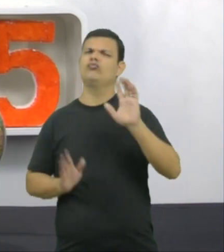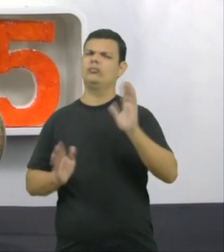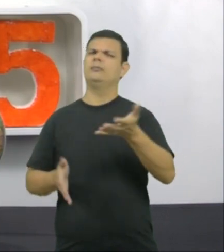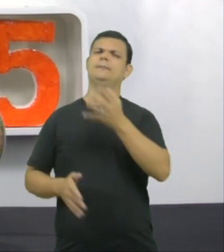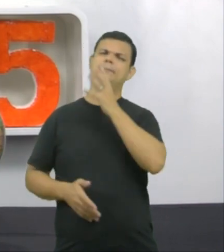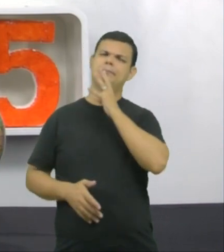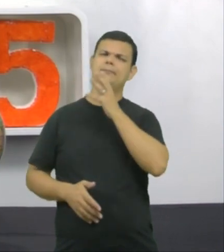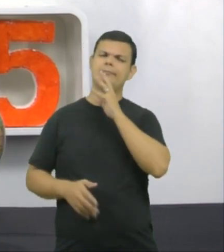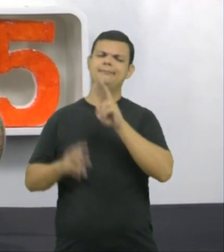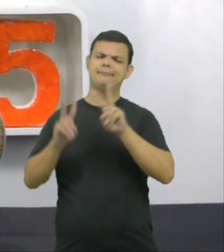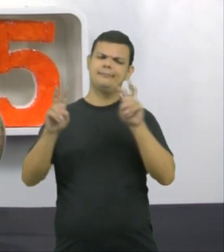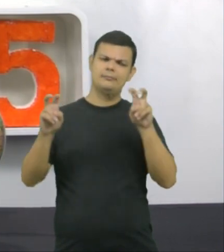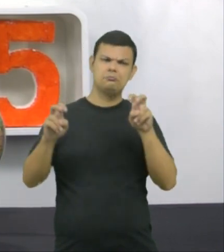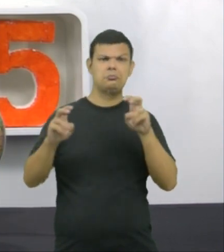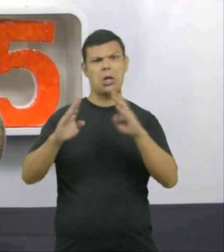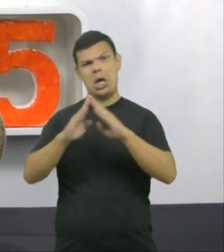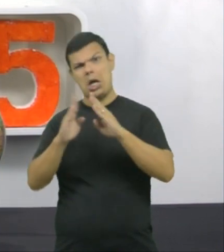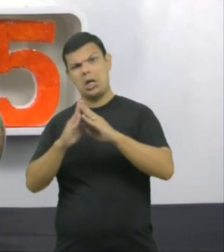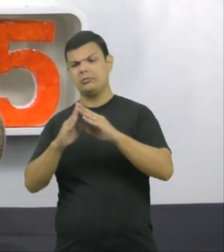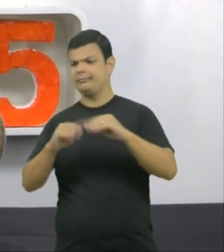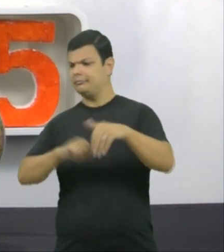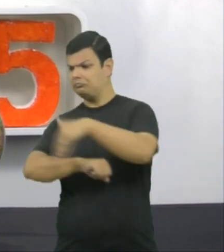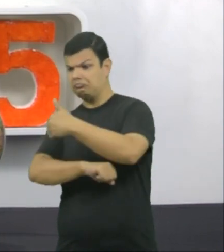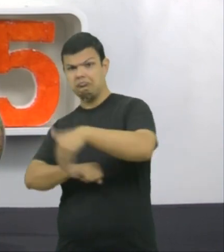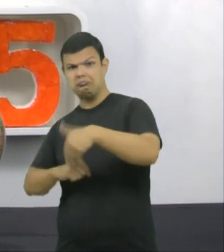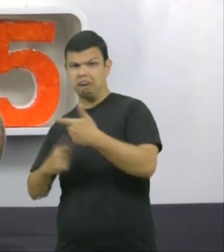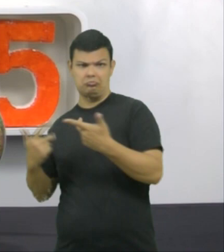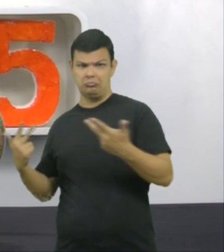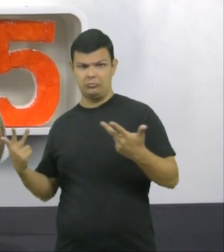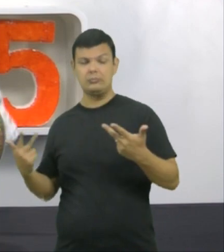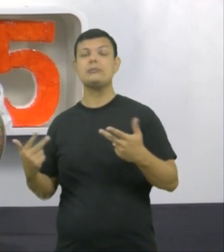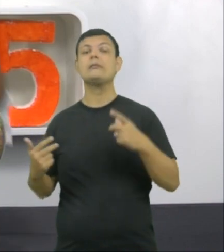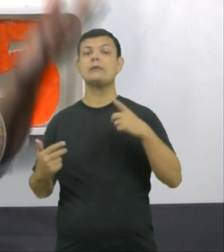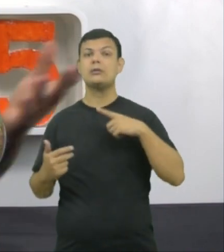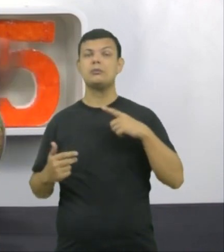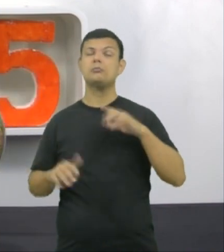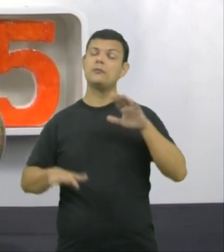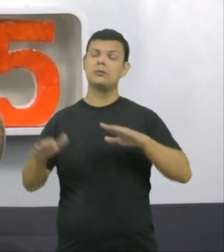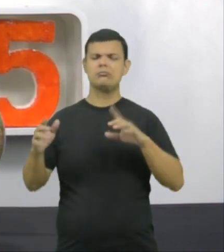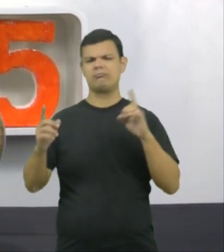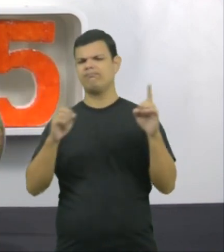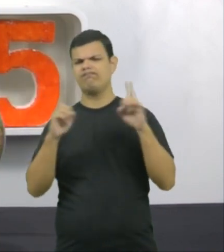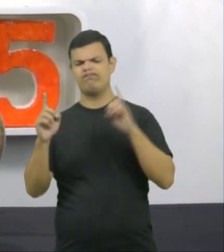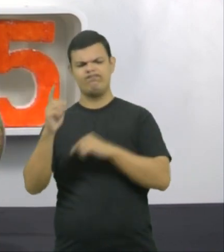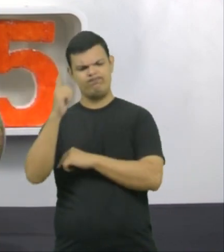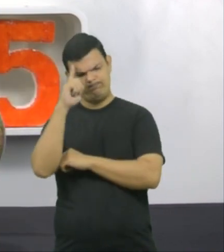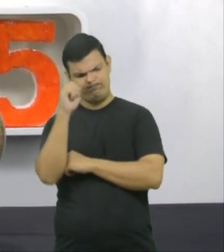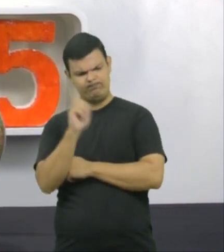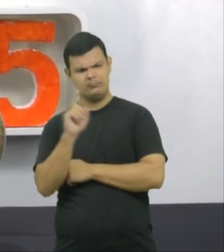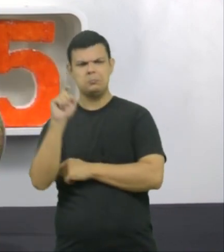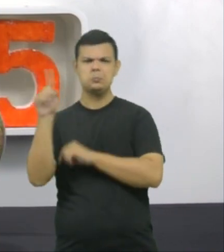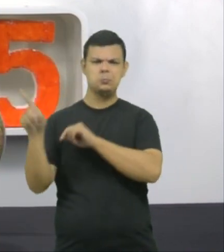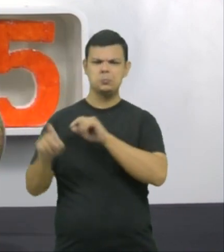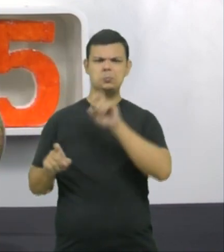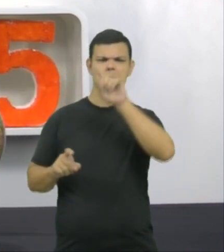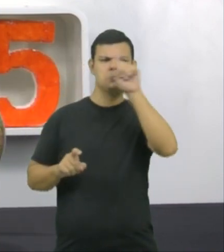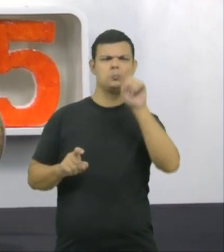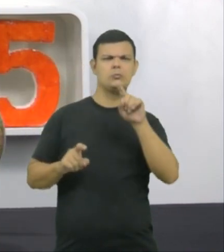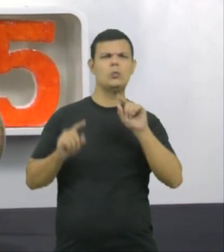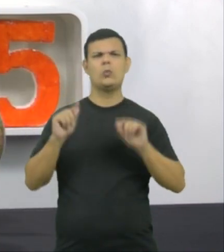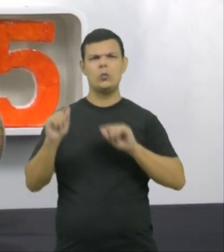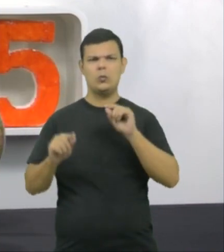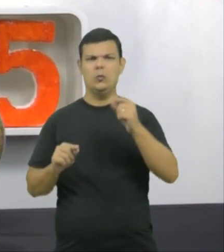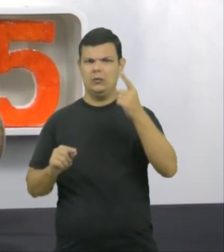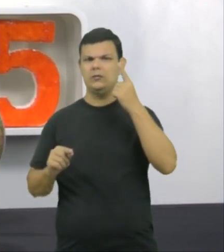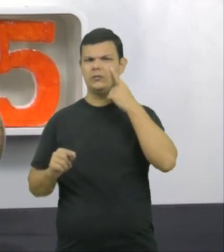desse assunto na casa de vocês, na rua, e pode ser que tenha algumas dúvidas, né, sobre isso. Então, dá uma olhadinha